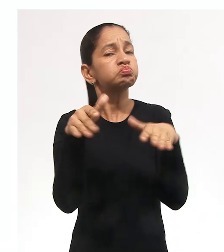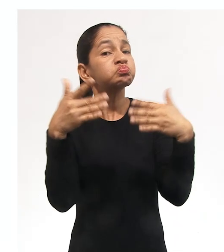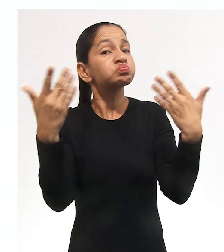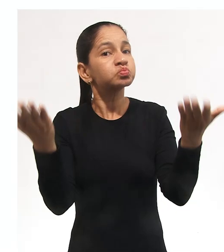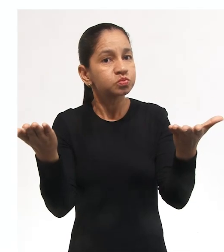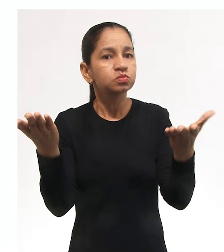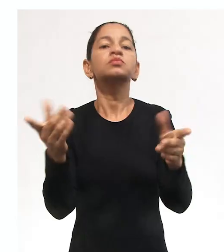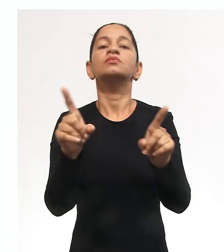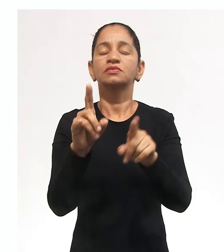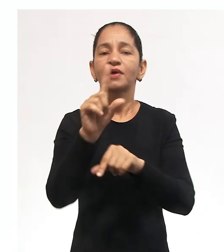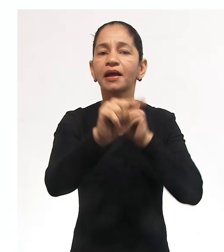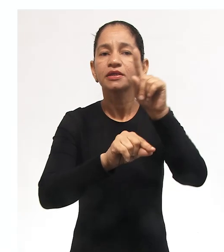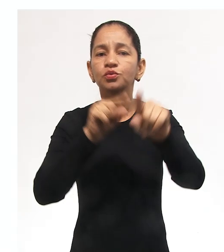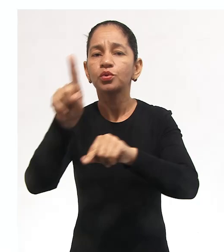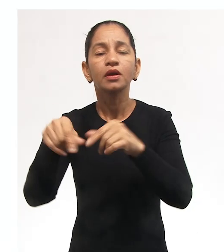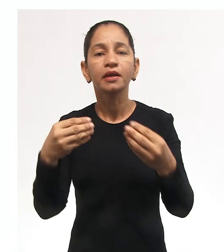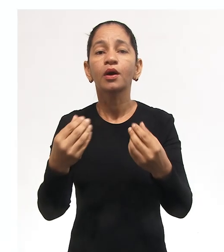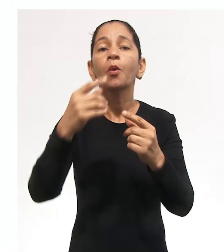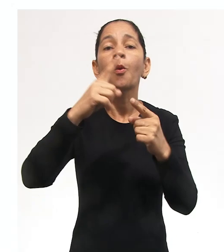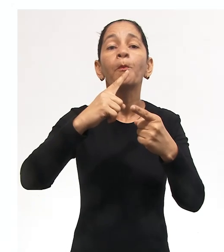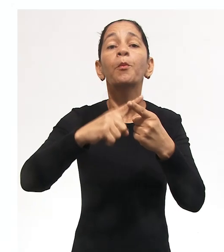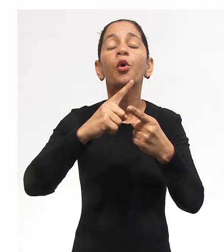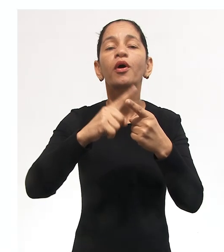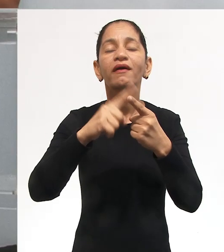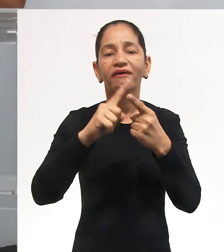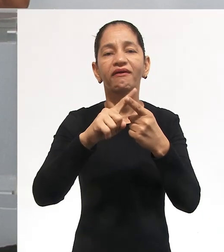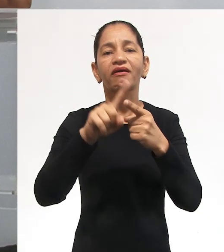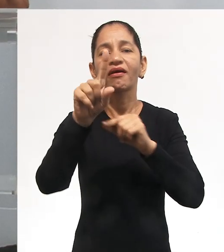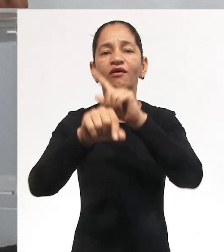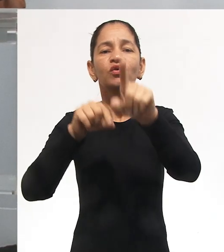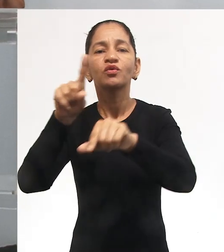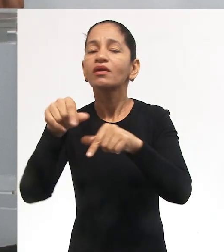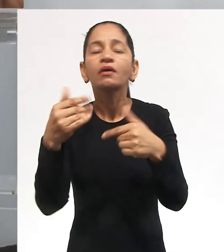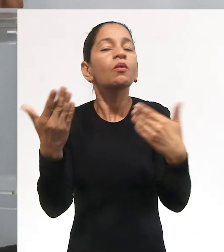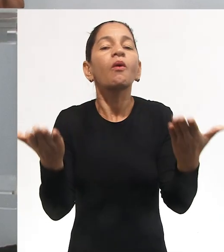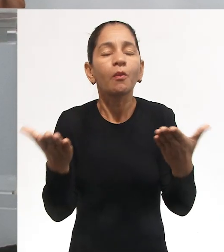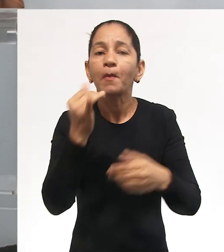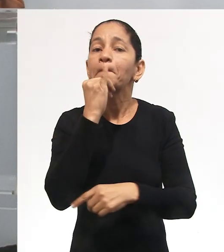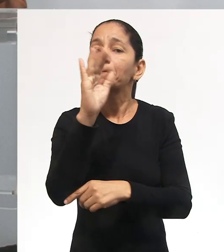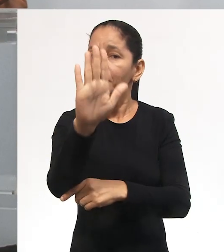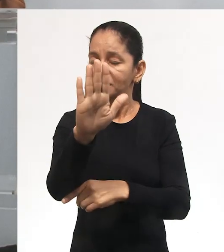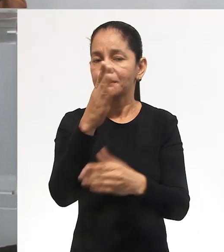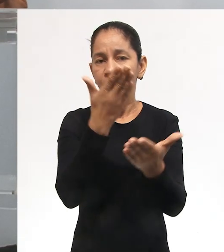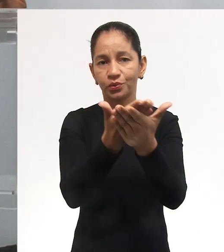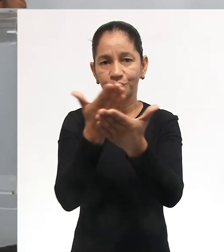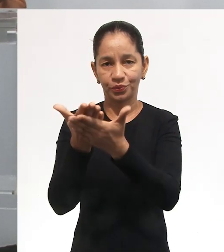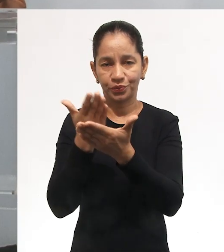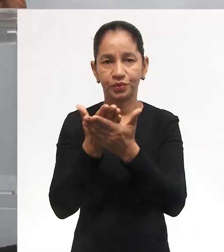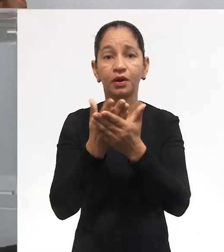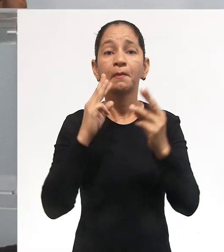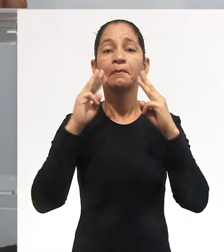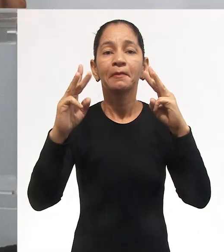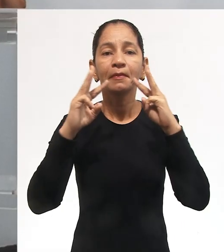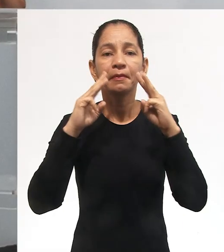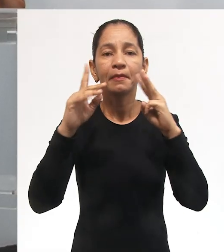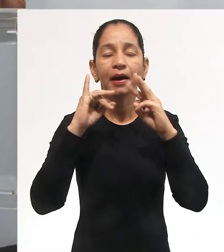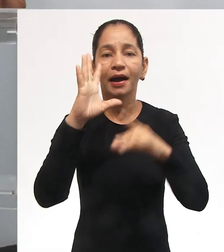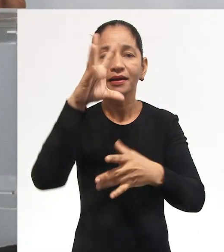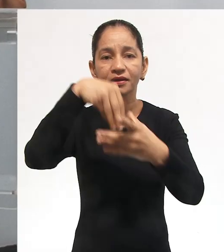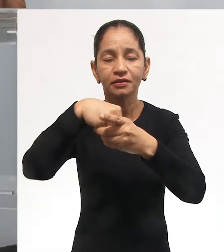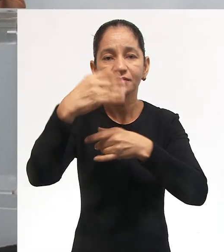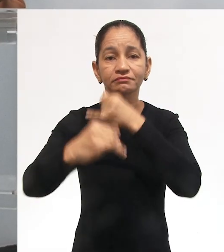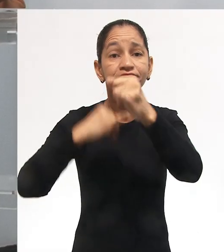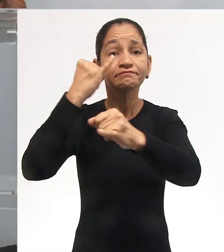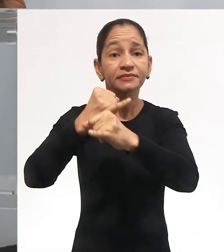será escolhido, certo? Então, se eu estou estudando as estratégias de marketing digital em micro e